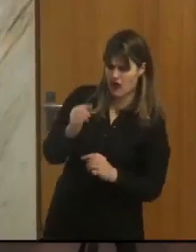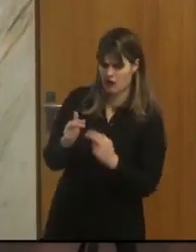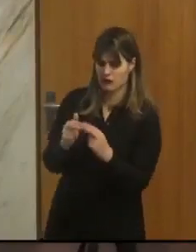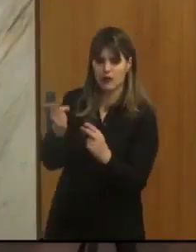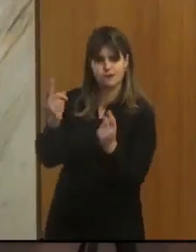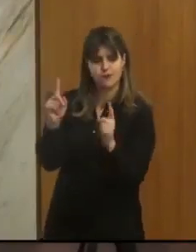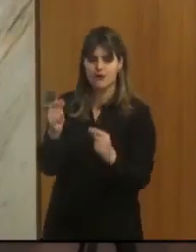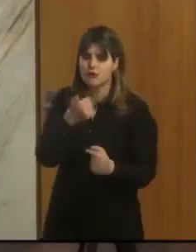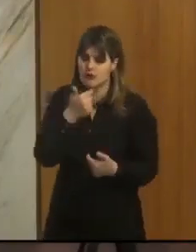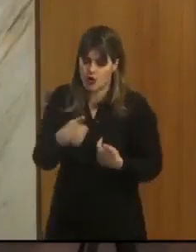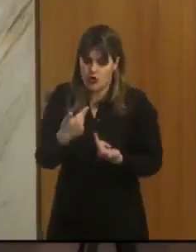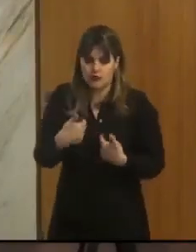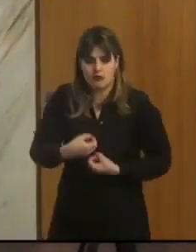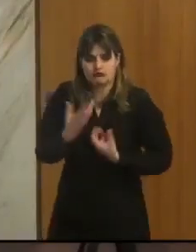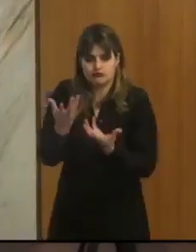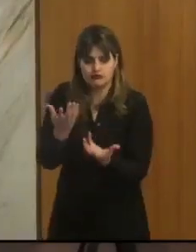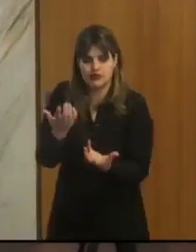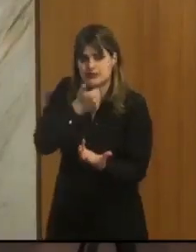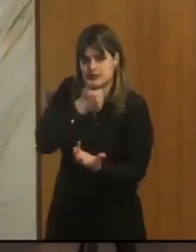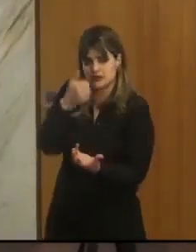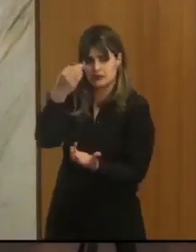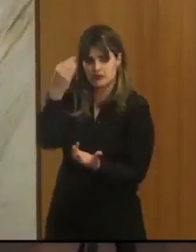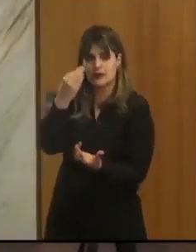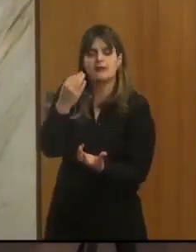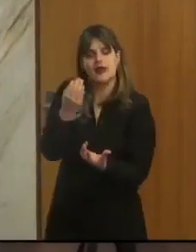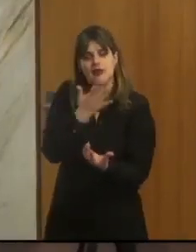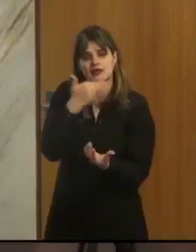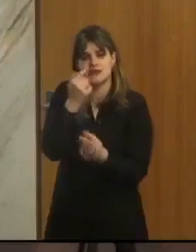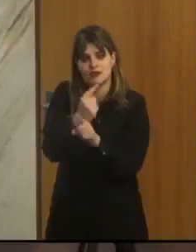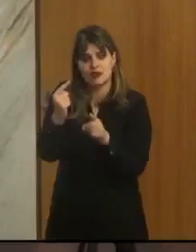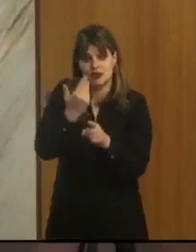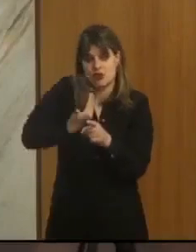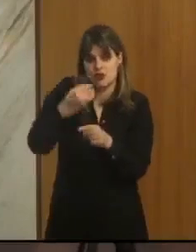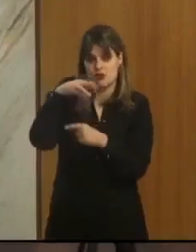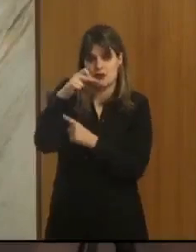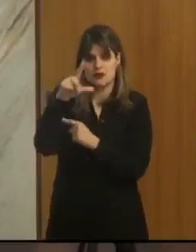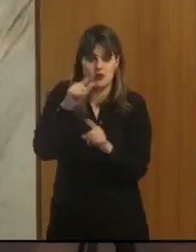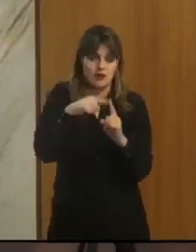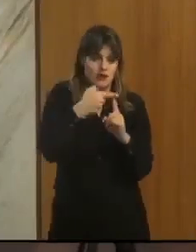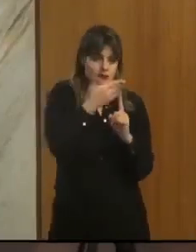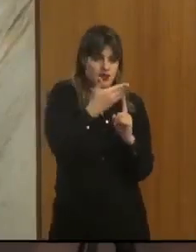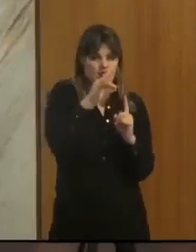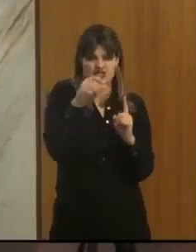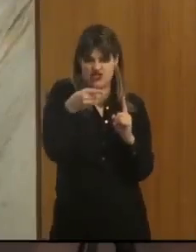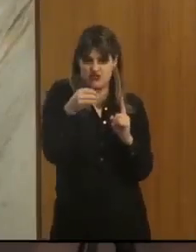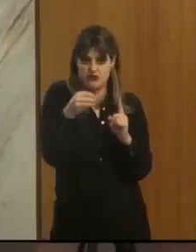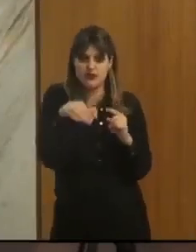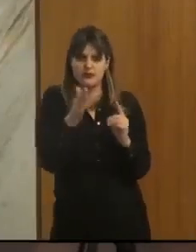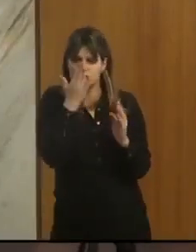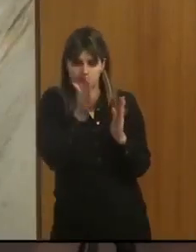o seu gosto. E é giro, porque o gosto de Dom Manuel evolui. Nós apanhamos esta em 1490, mas depois fomos acompanhando o gosto